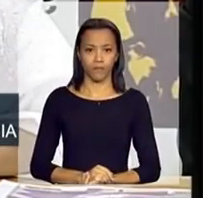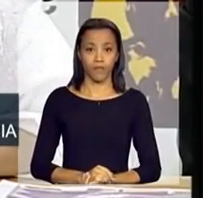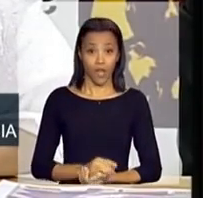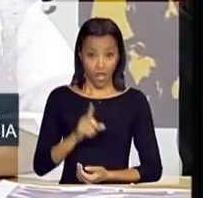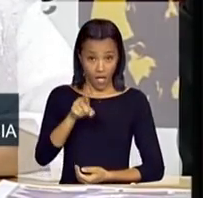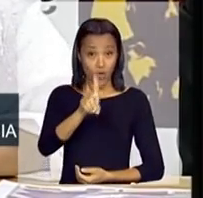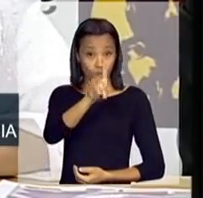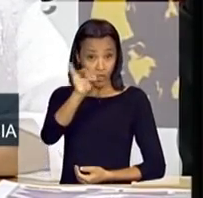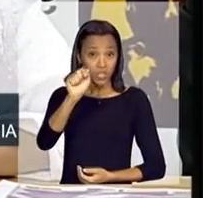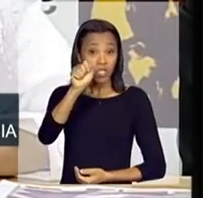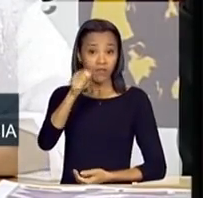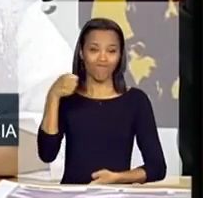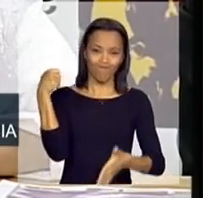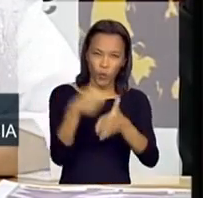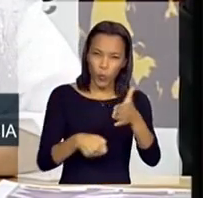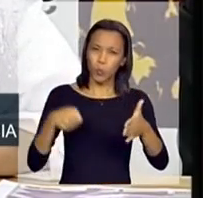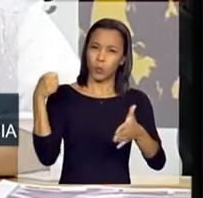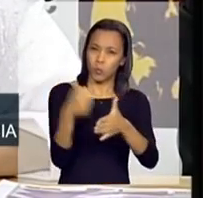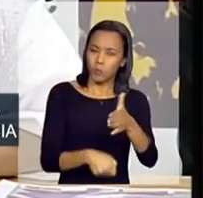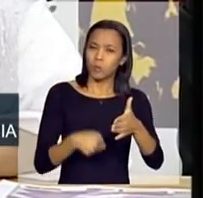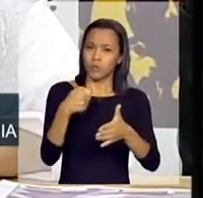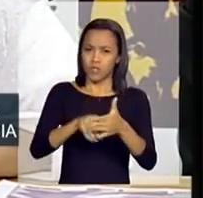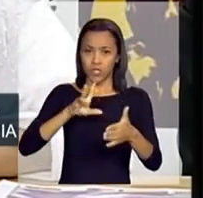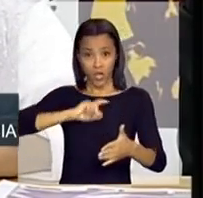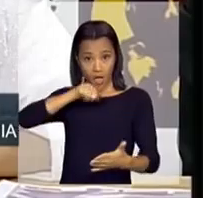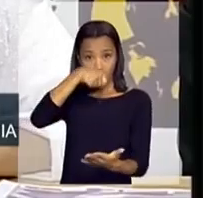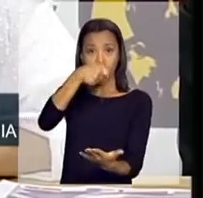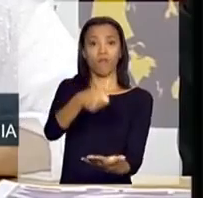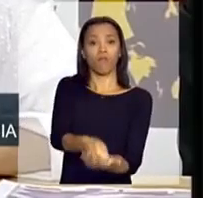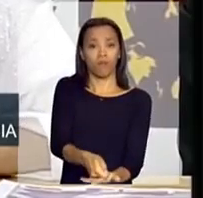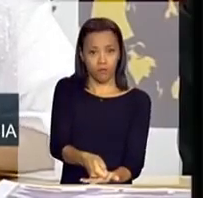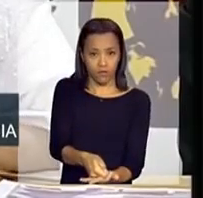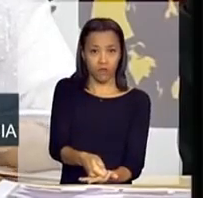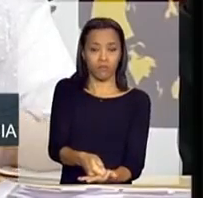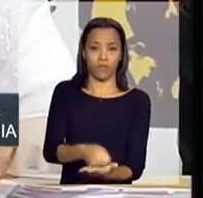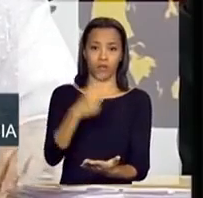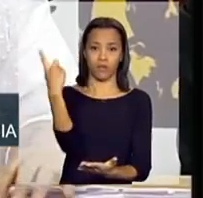dia de luta. É um dia de reafirmação